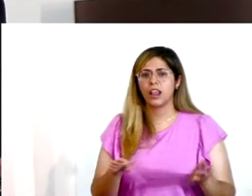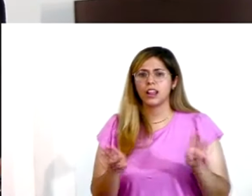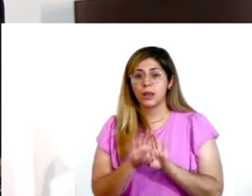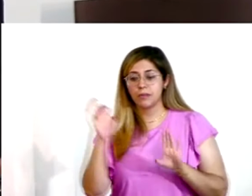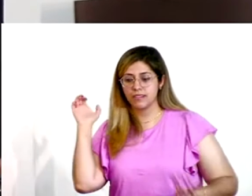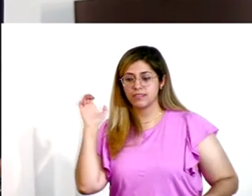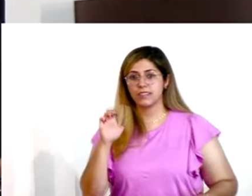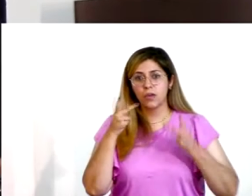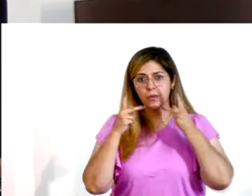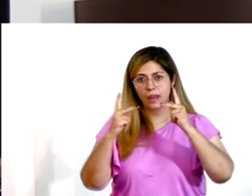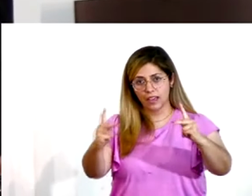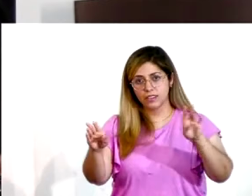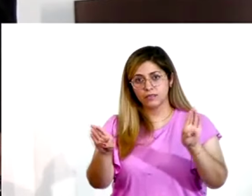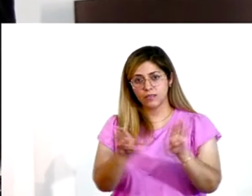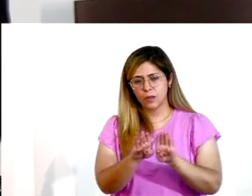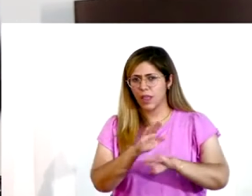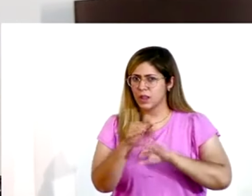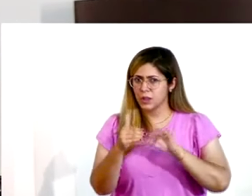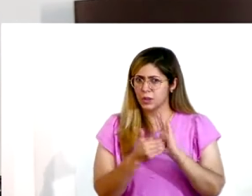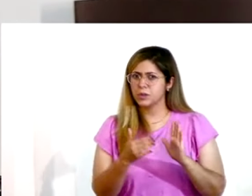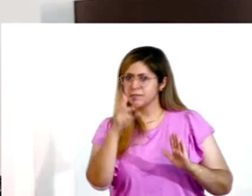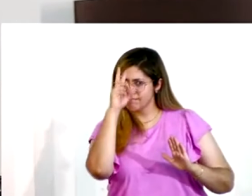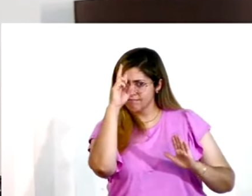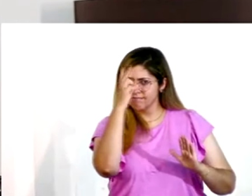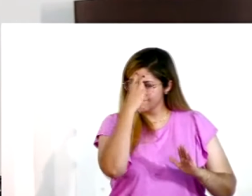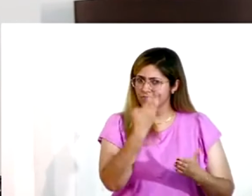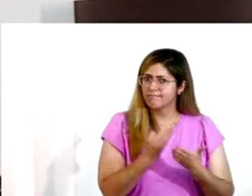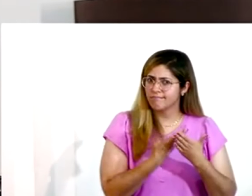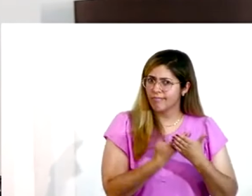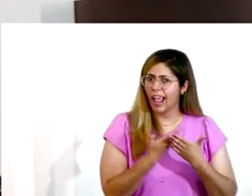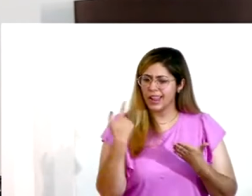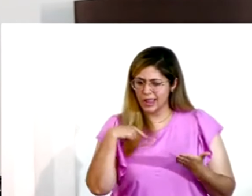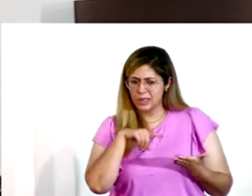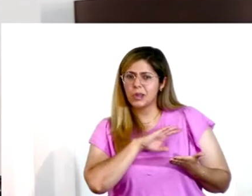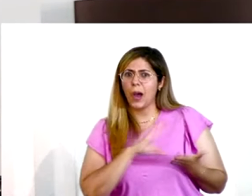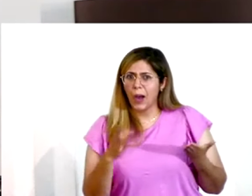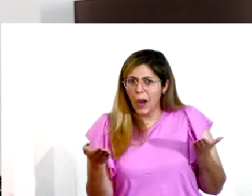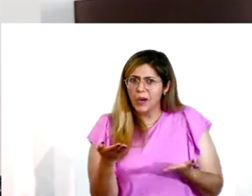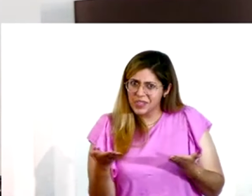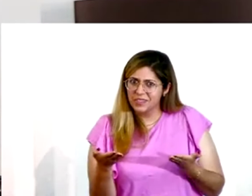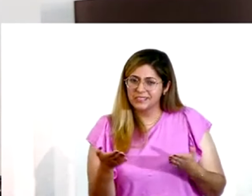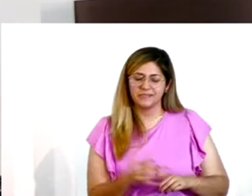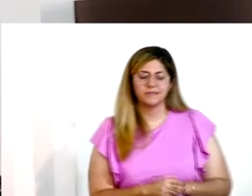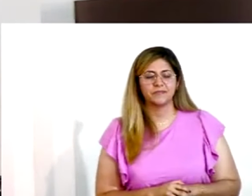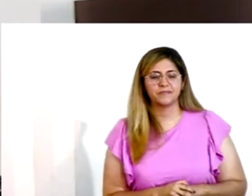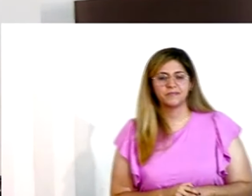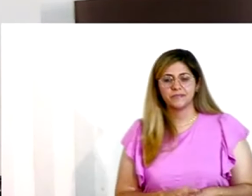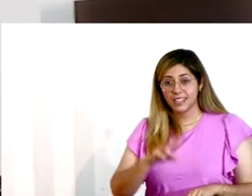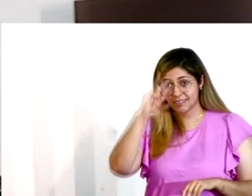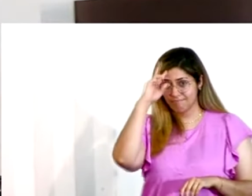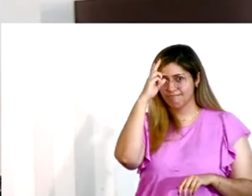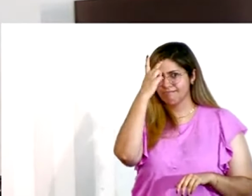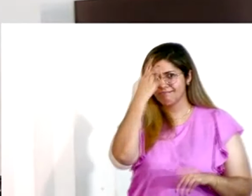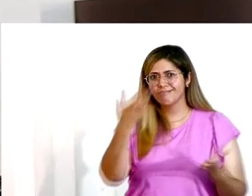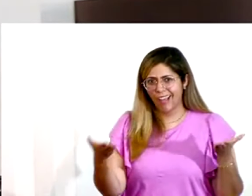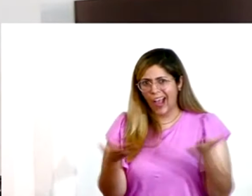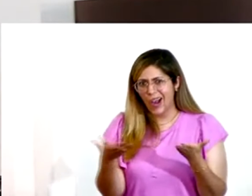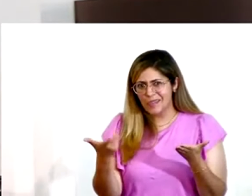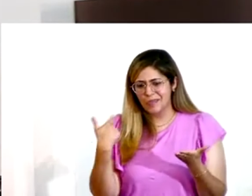Estevão. Sempre é bom estudar sobre conversão, porque isso diz respeito a nós, né? Convertidos ao